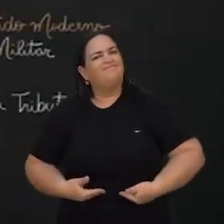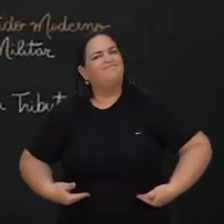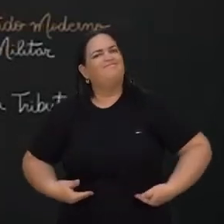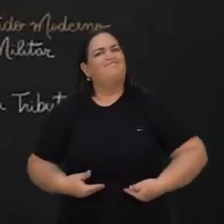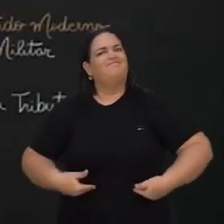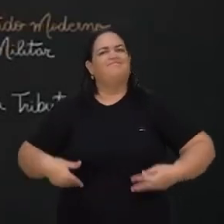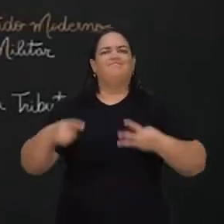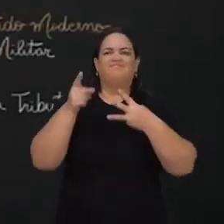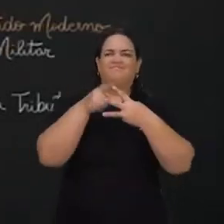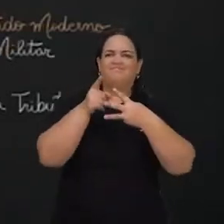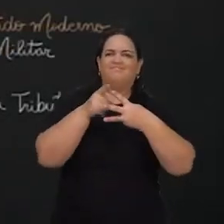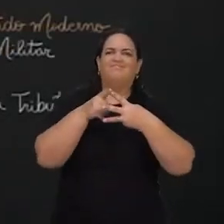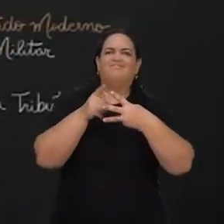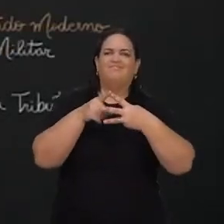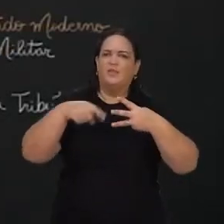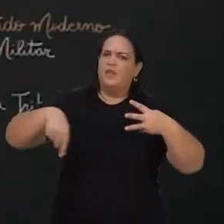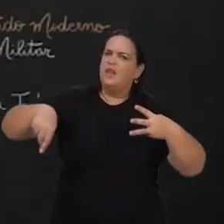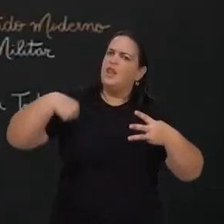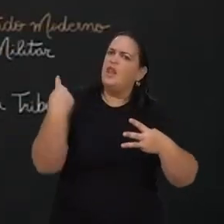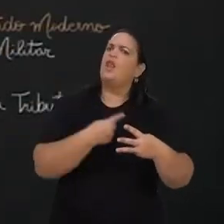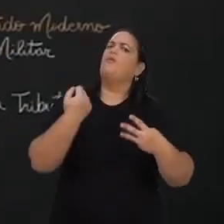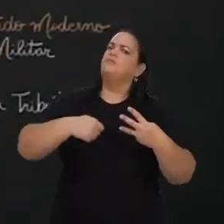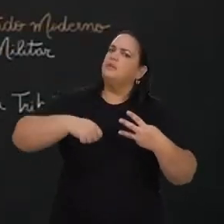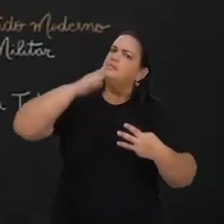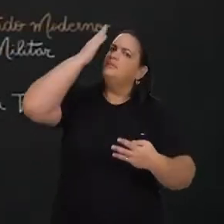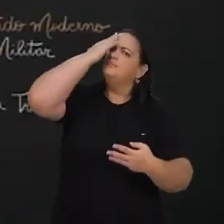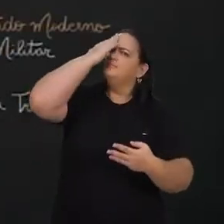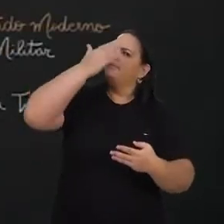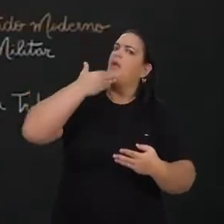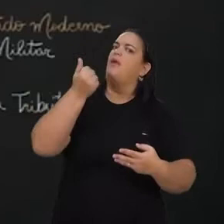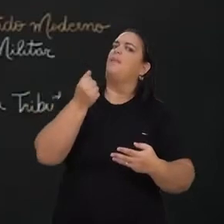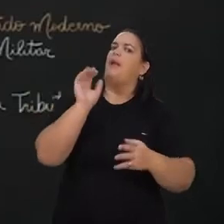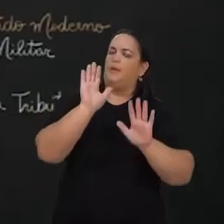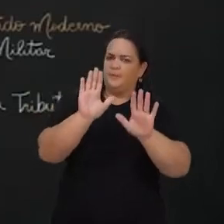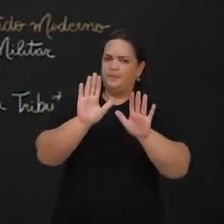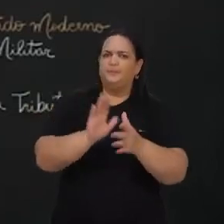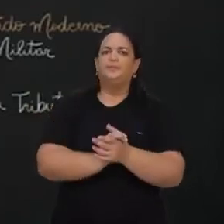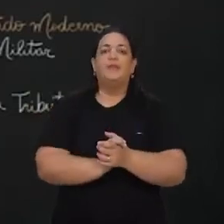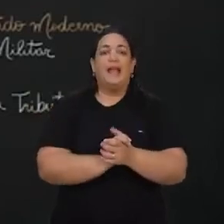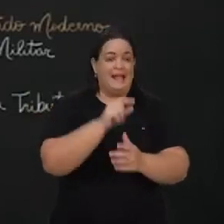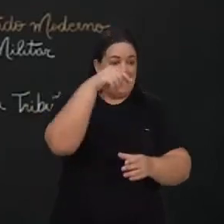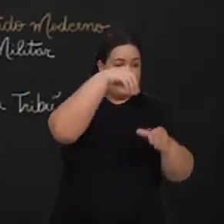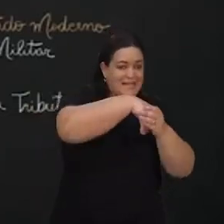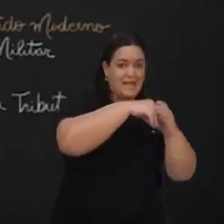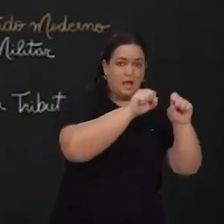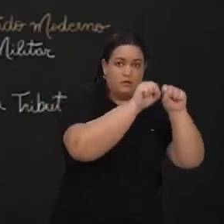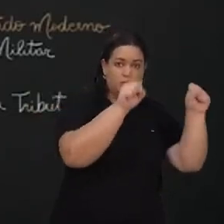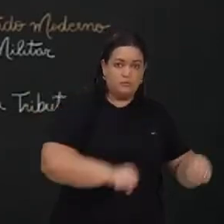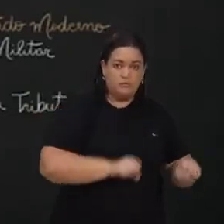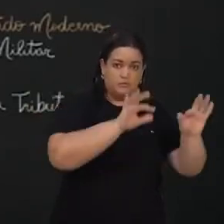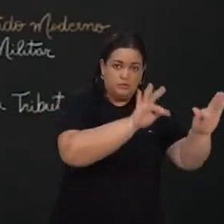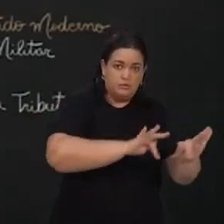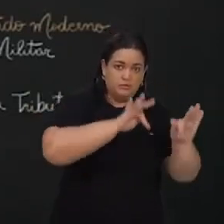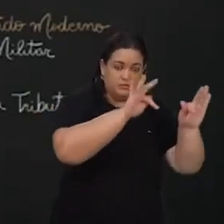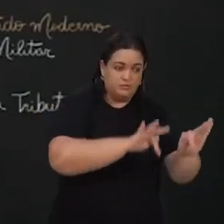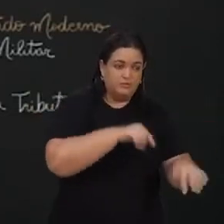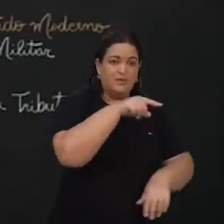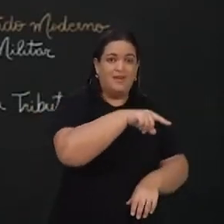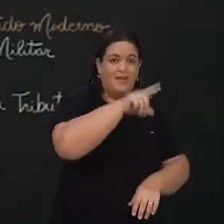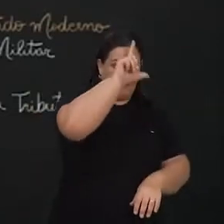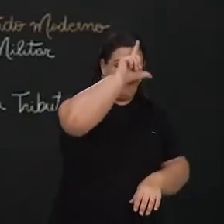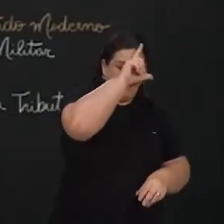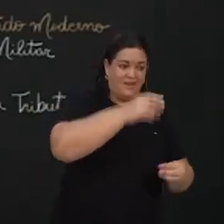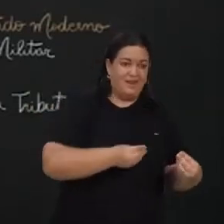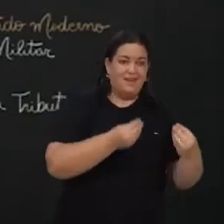que a gente precisa entender mais de perto. Dentro do feudalismo, quando o senhor feudal cedia a terra para a produção de alimentos e recebia